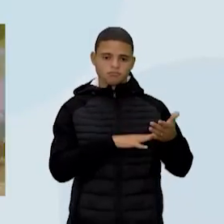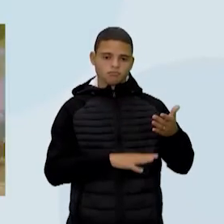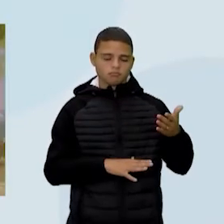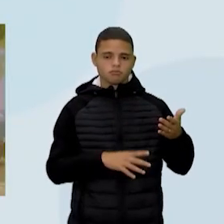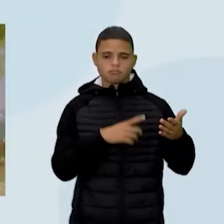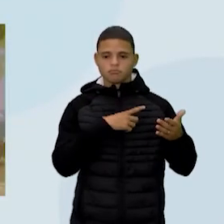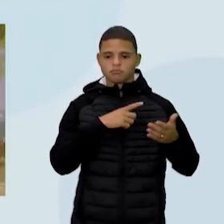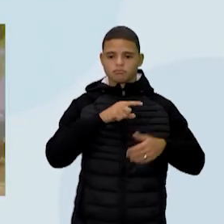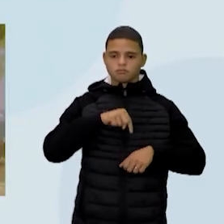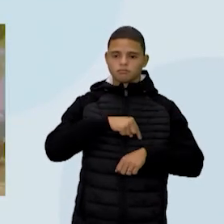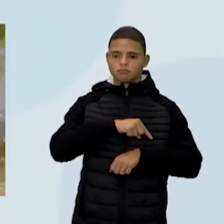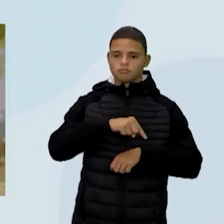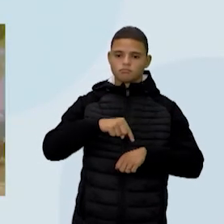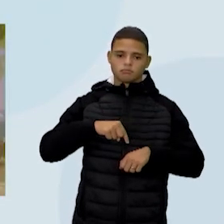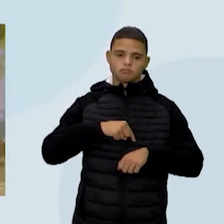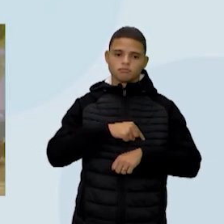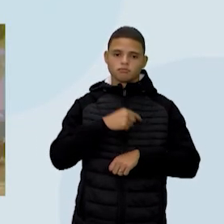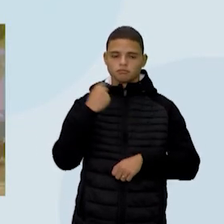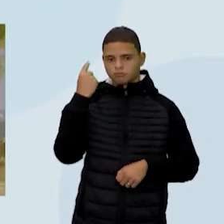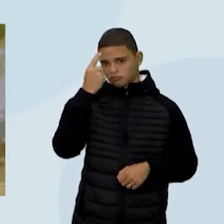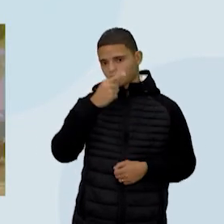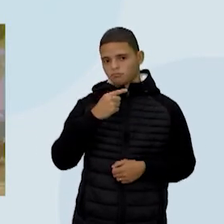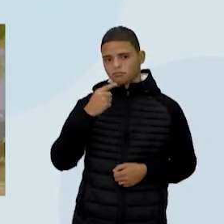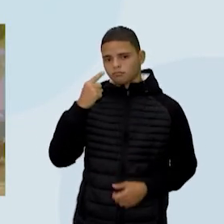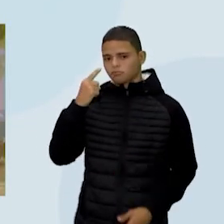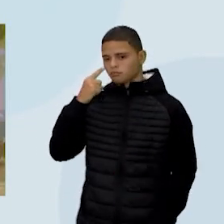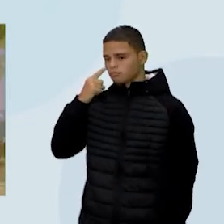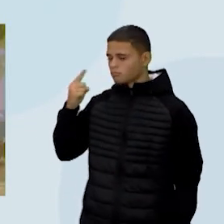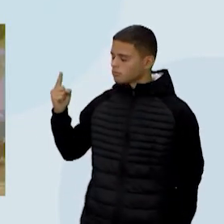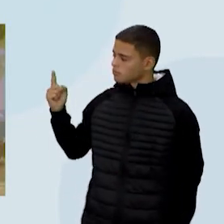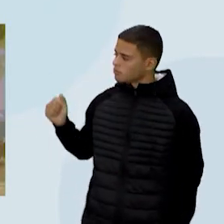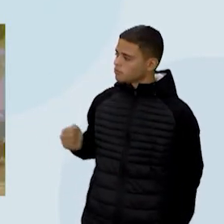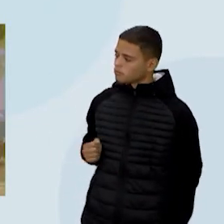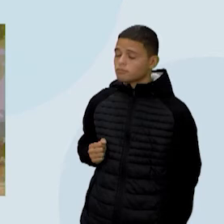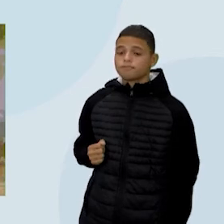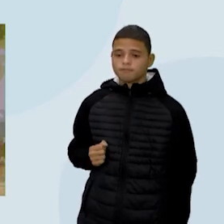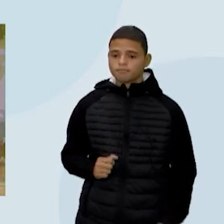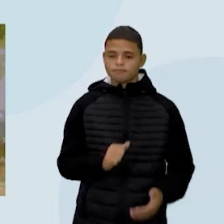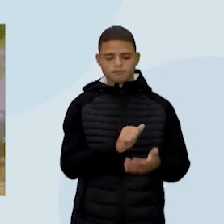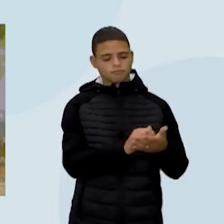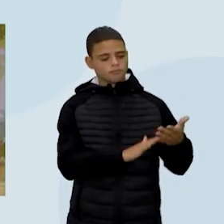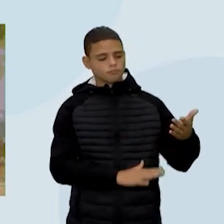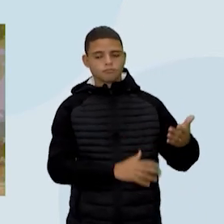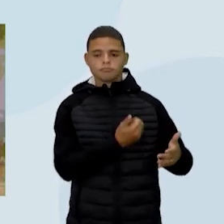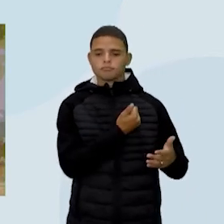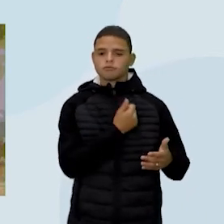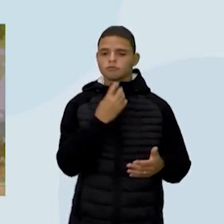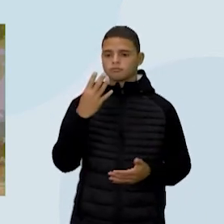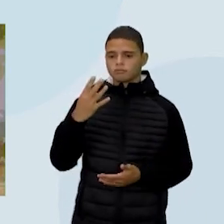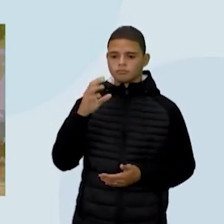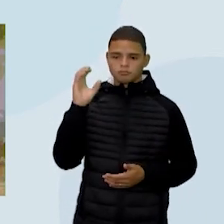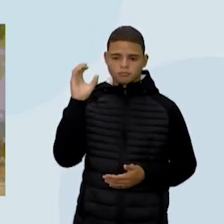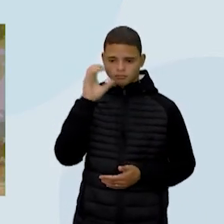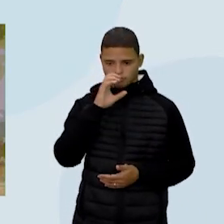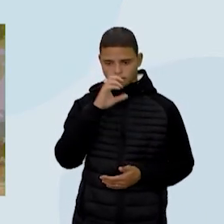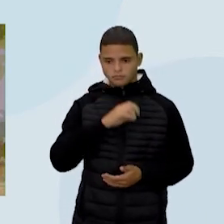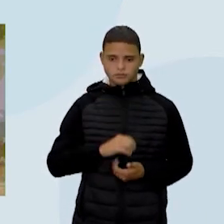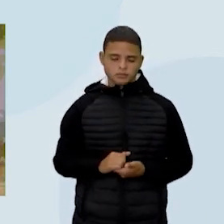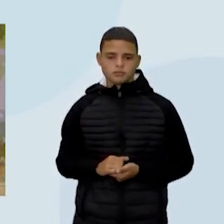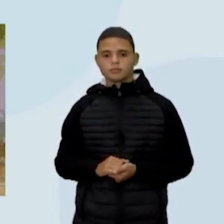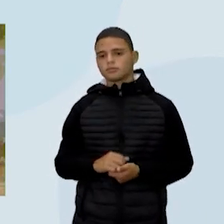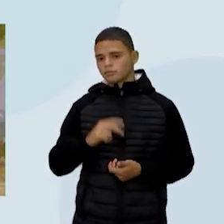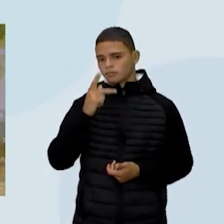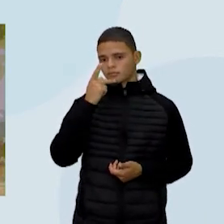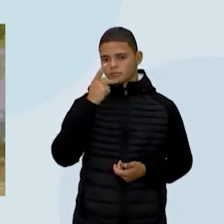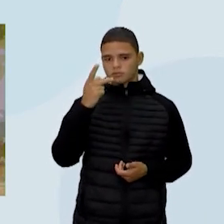né? Deixa eu só passar aqui. Aqui, ó, esse problema da atividade 4, né? Comentar com vocês rapidinho esse problema, porque fala